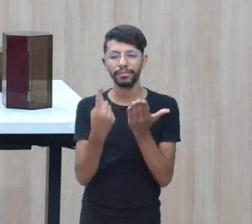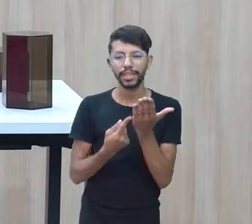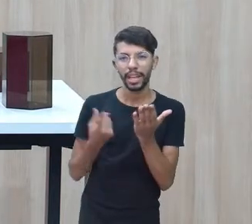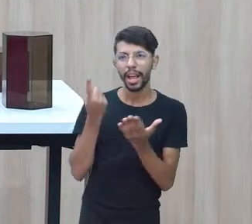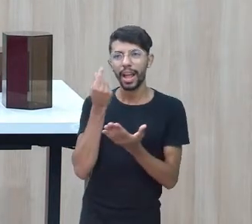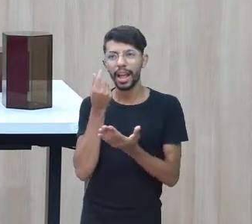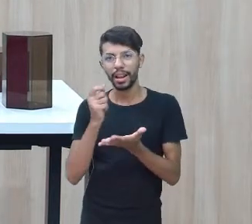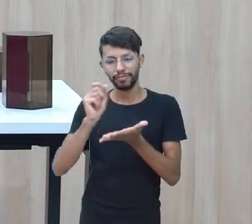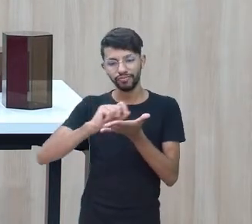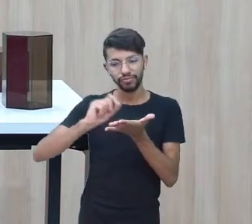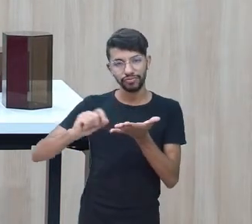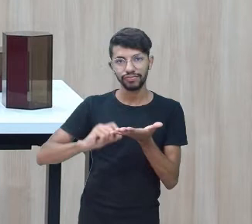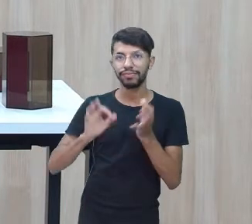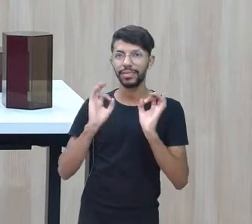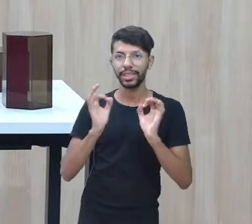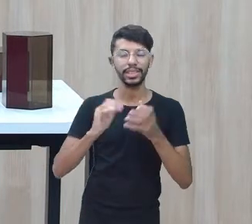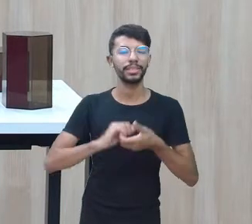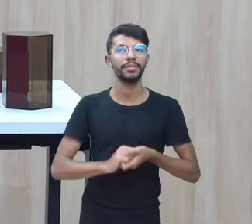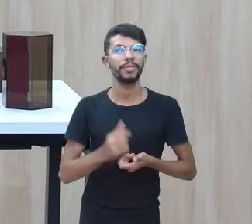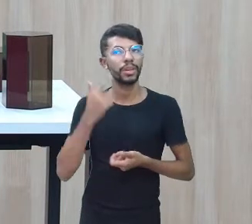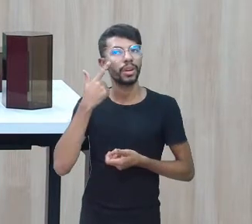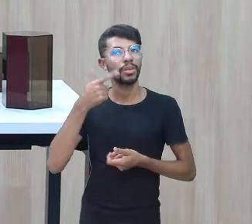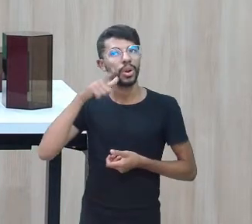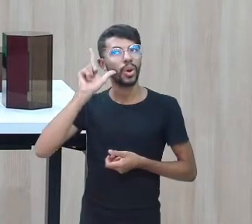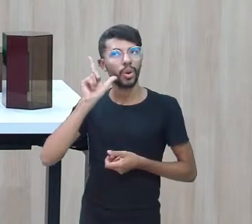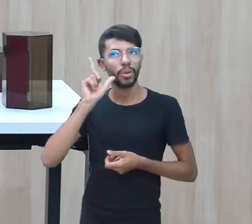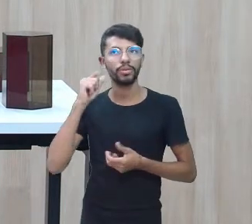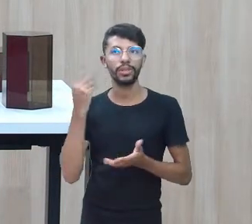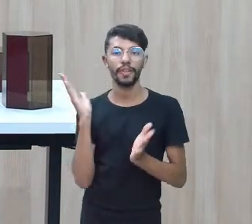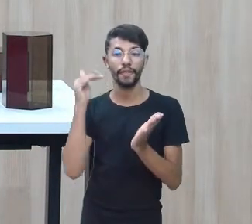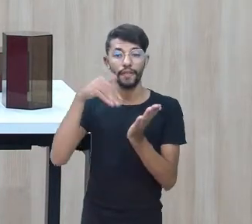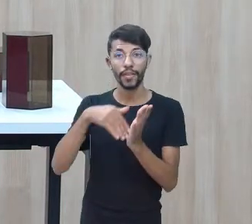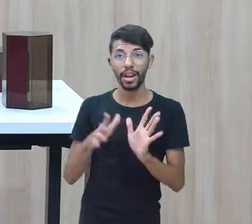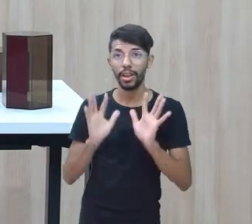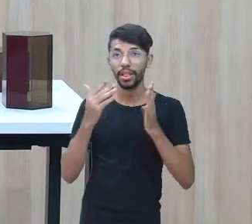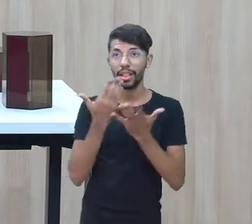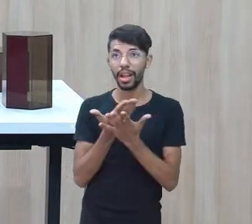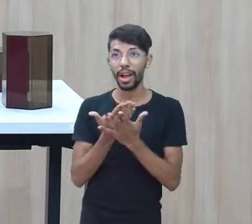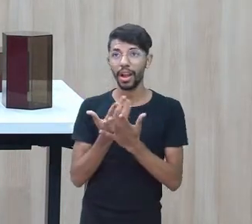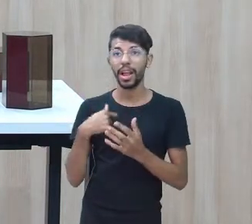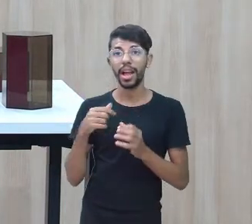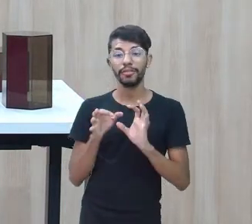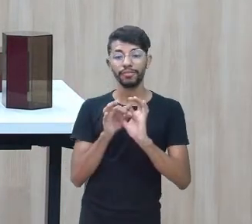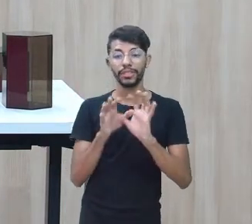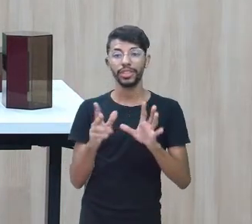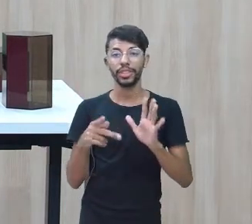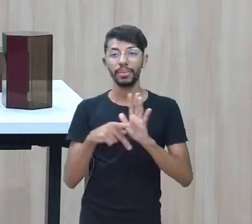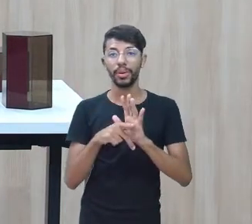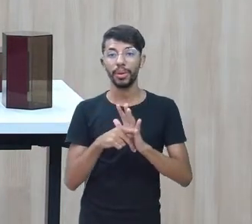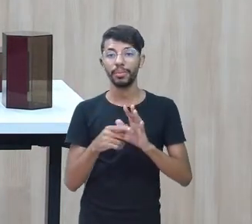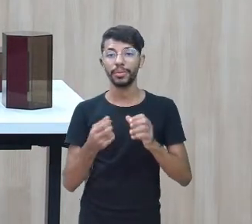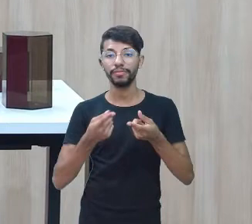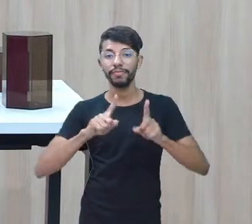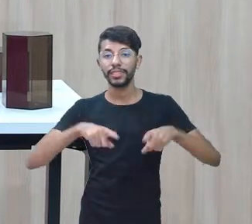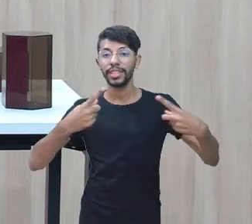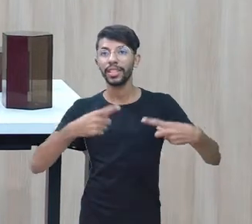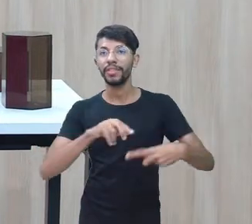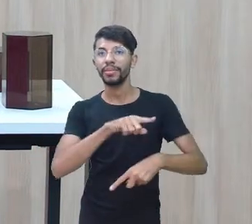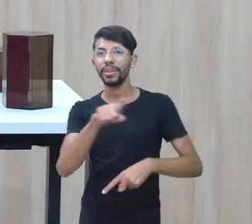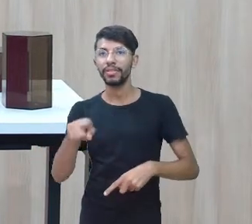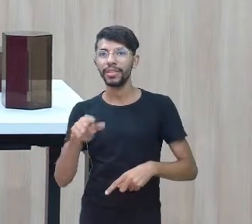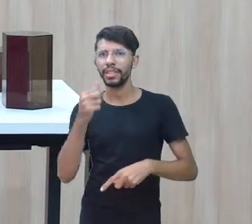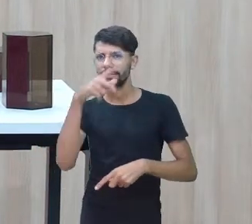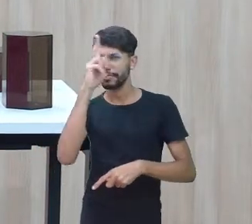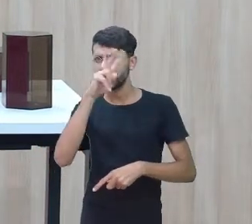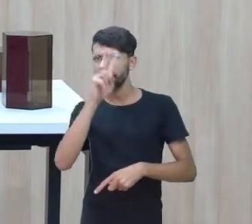as anotações necessárias. Ontem, no finalzinho da aula, eu deixei um desafio para vocês. E qual que foi esse desafio?